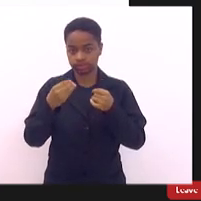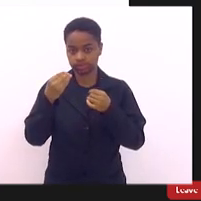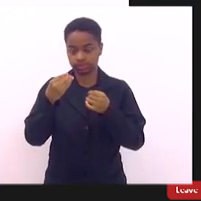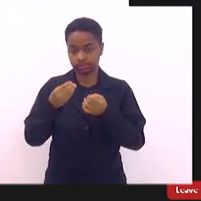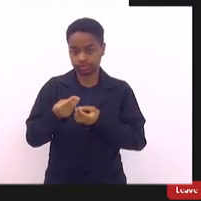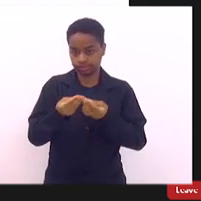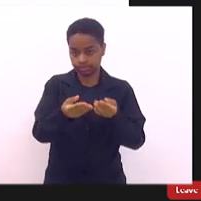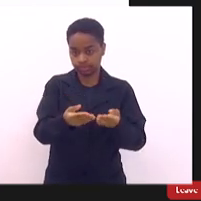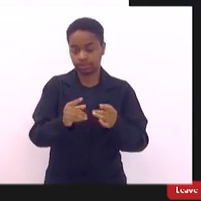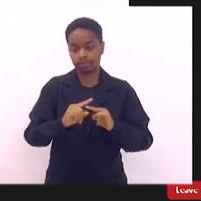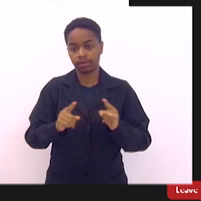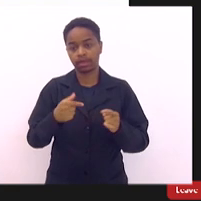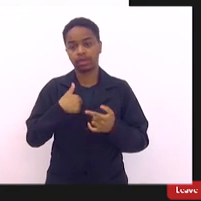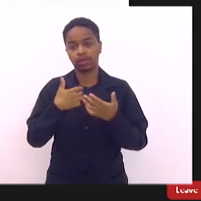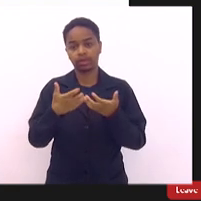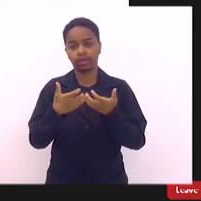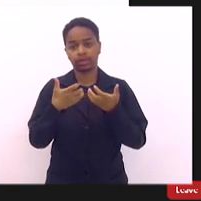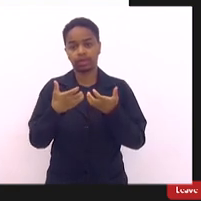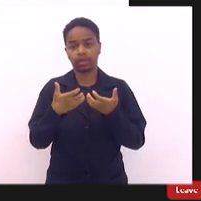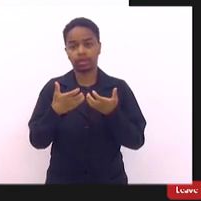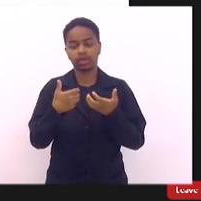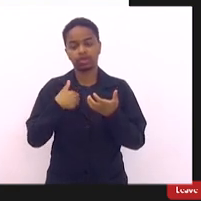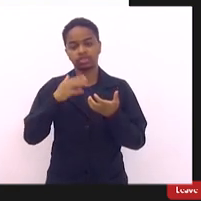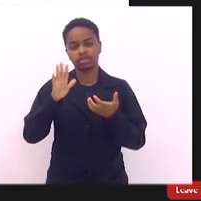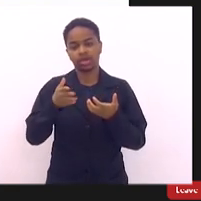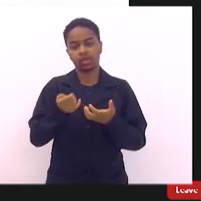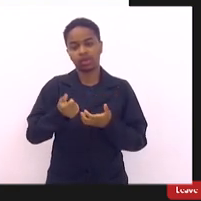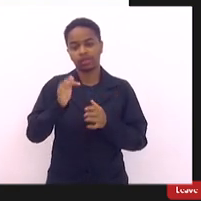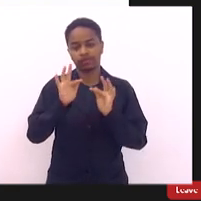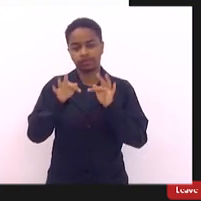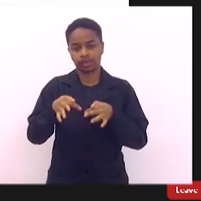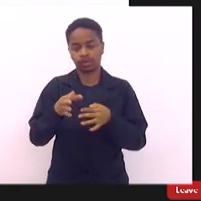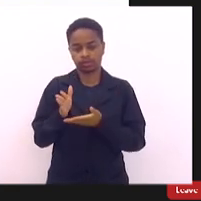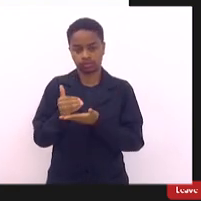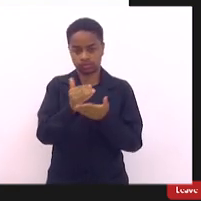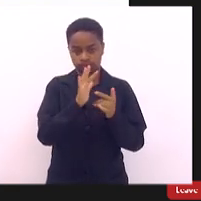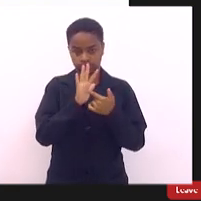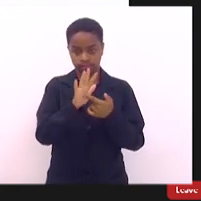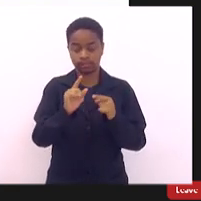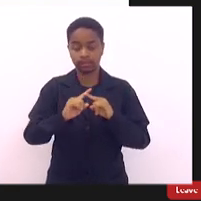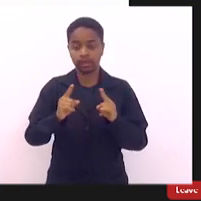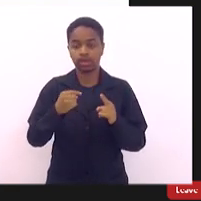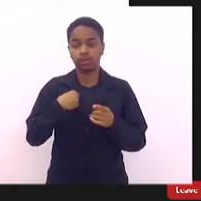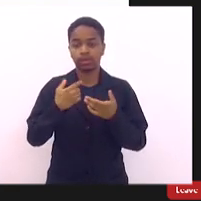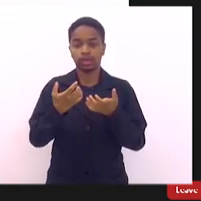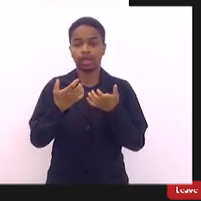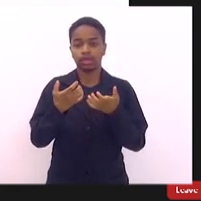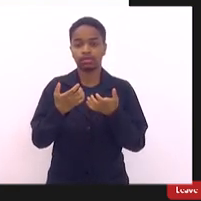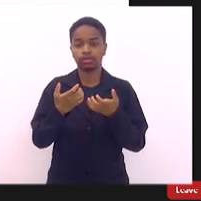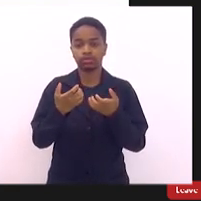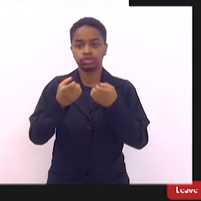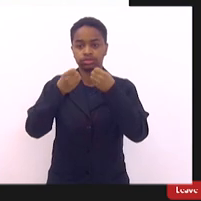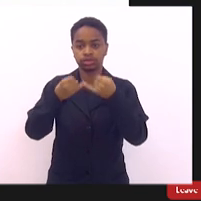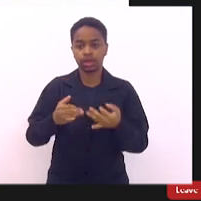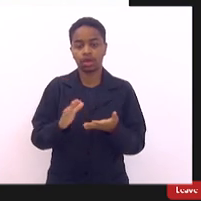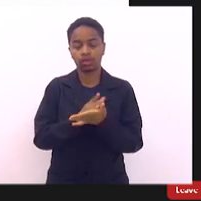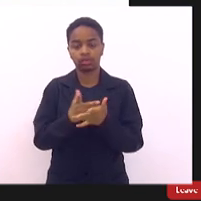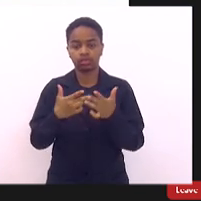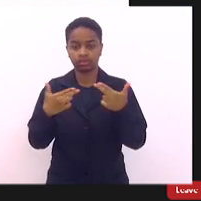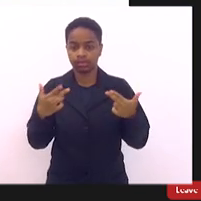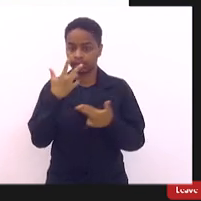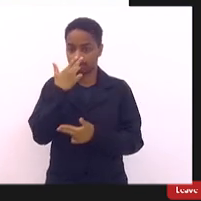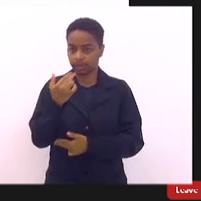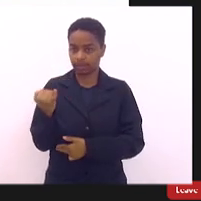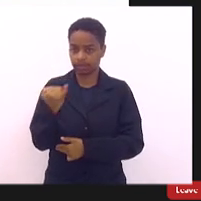eu queria, e eu estou chegando já no final dessa parte de dados, apontar algumas questões que me parecem importantes